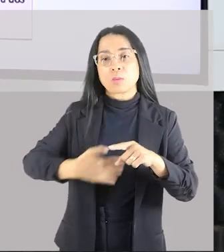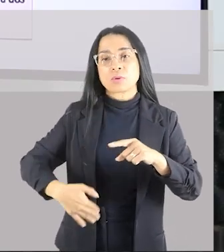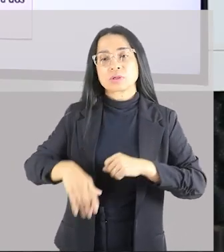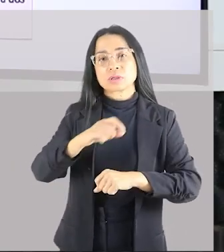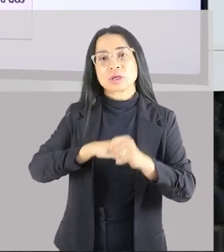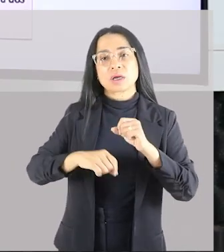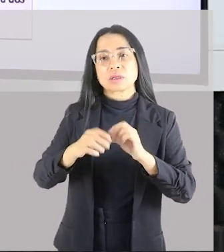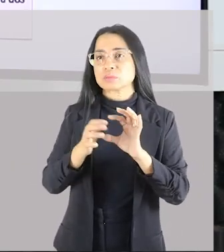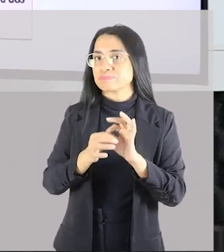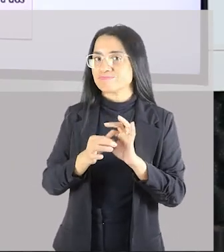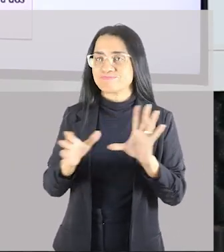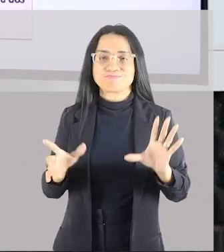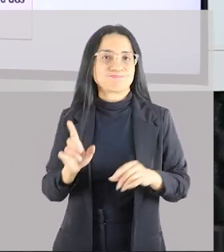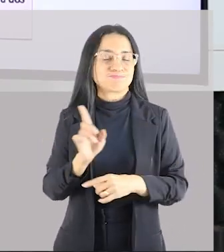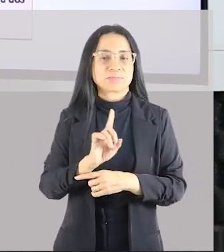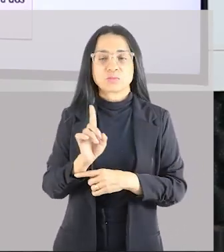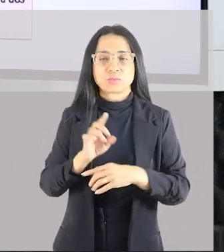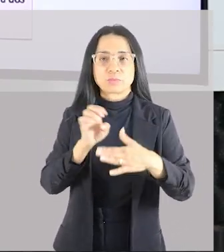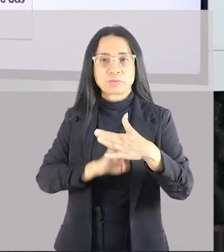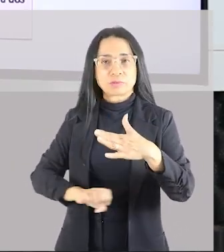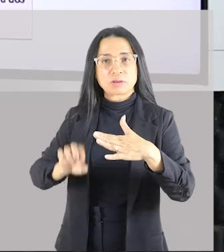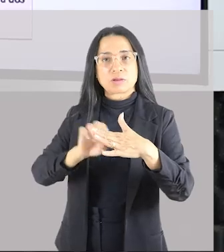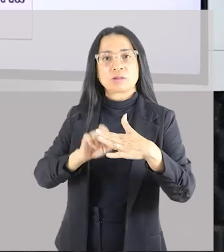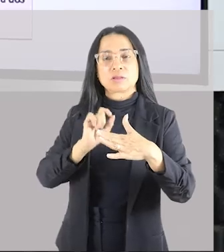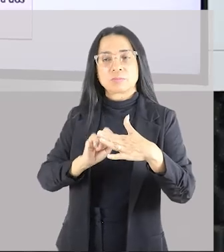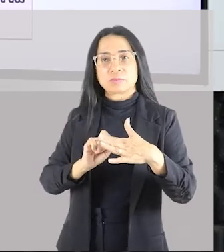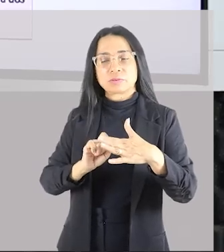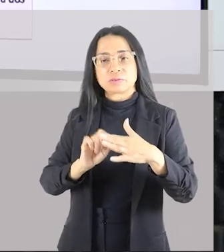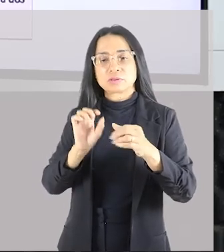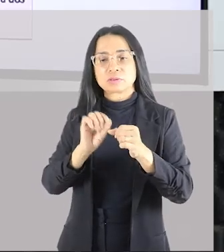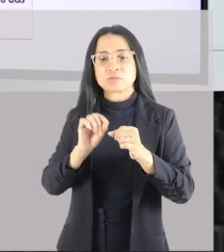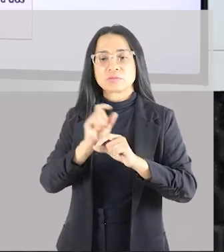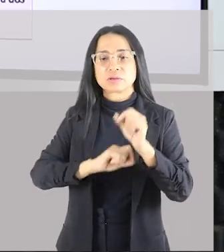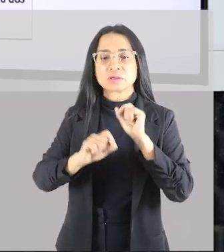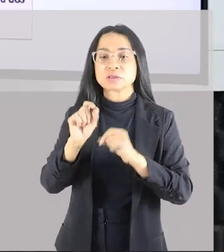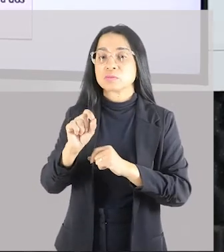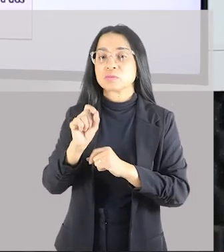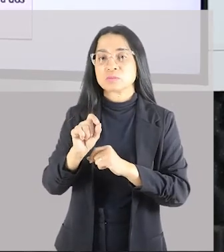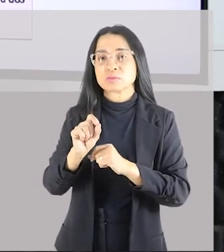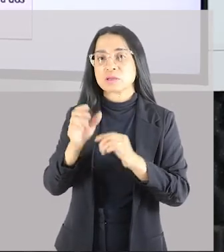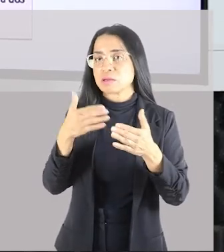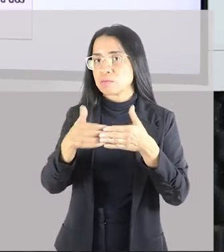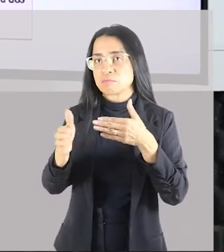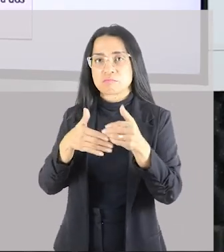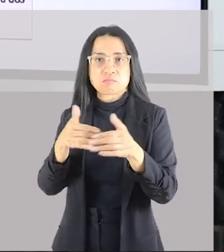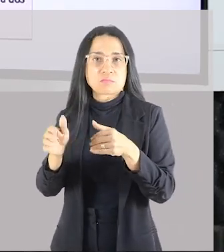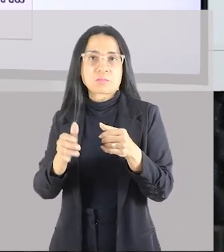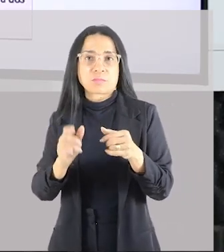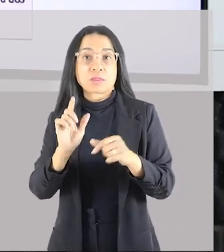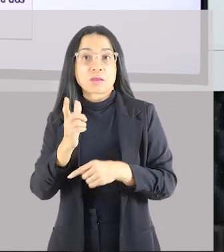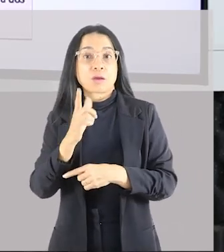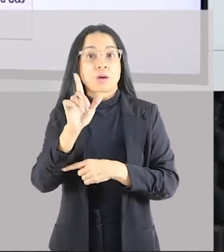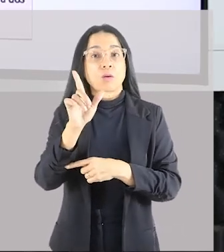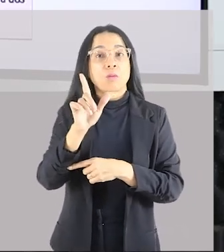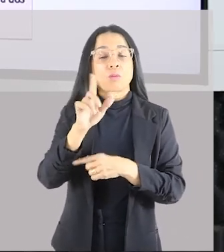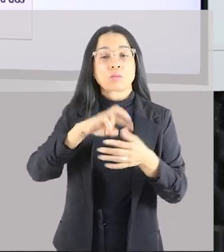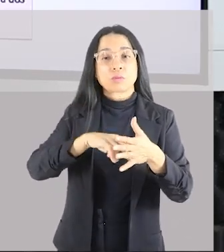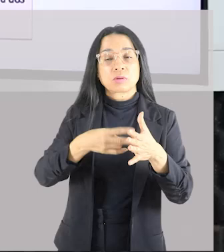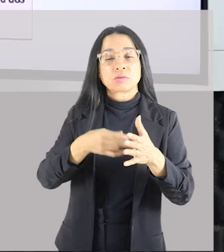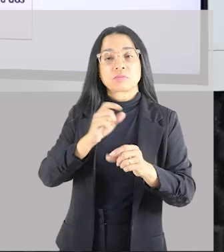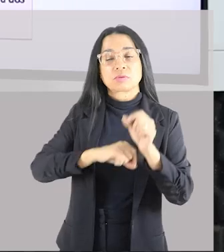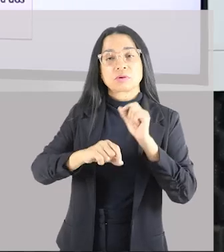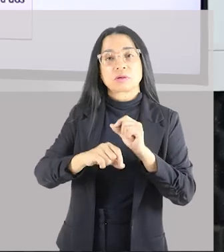não permita que as empresas façam aquilo ao seu bel prazer. Em outras palavras,